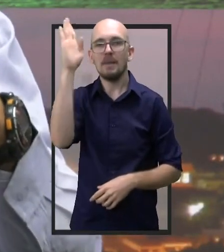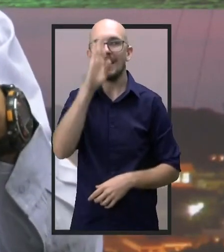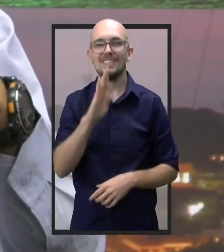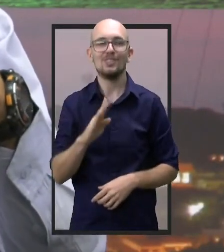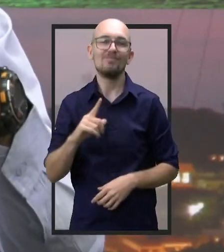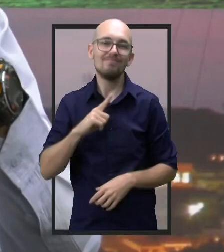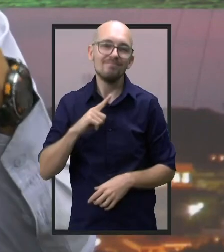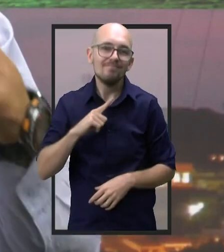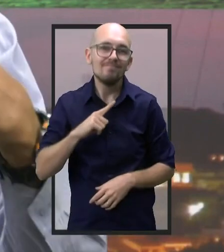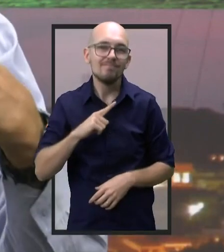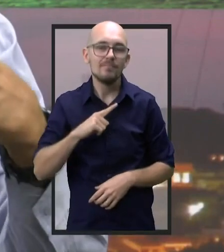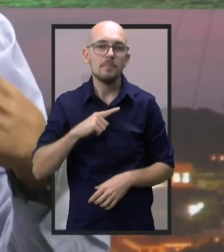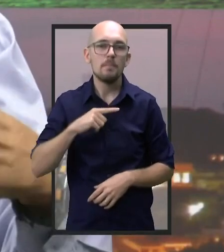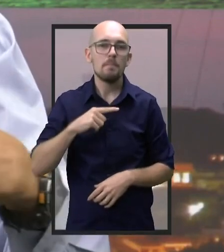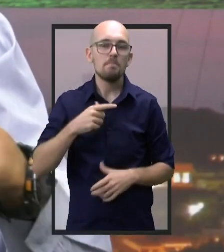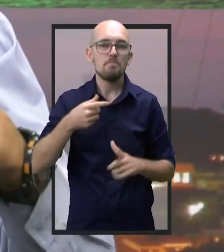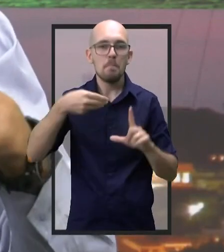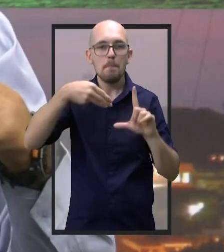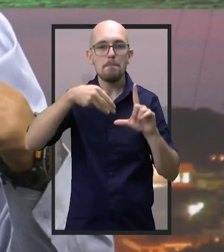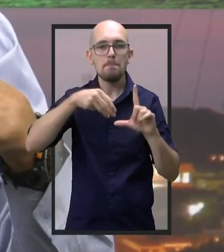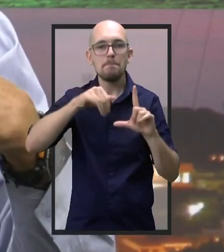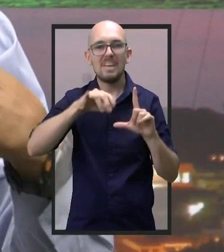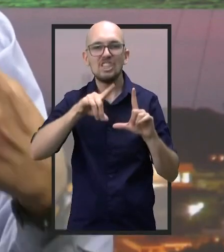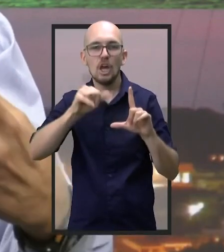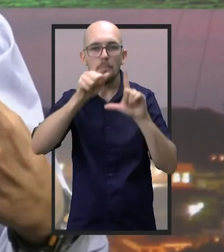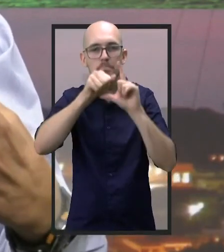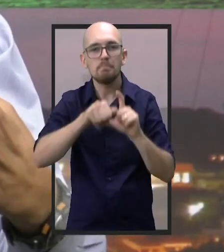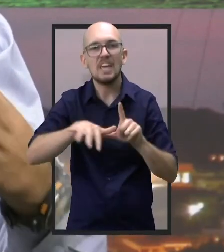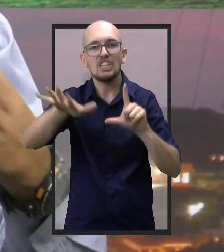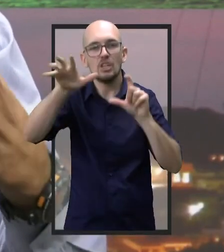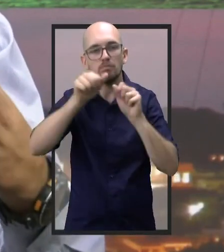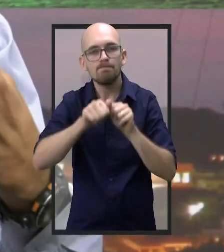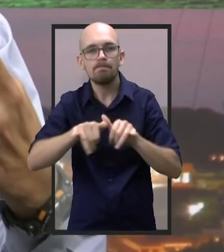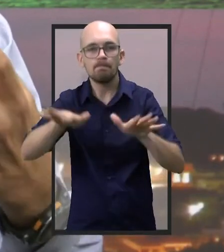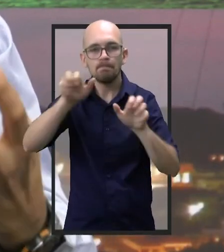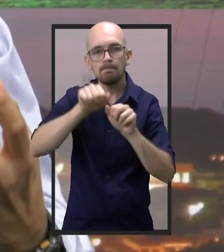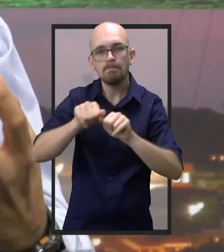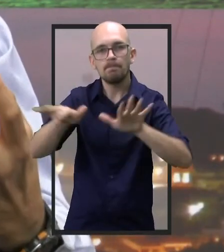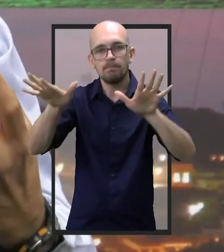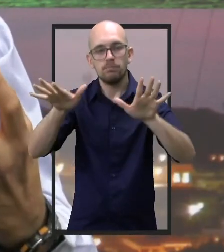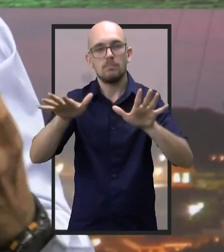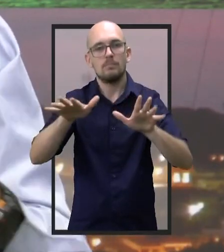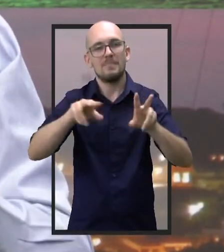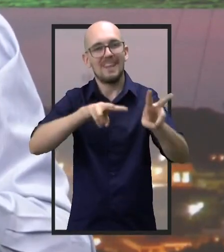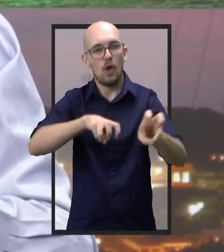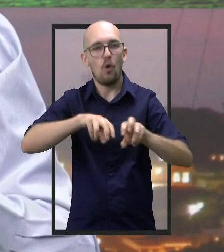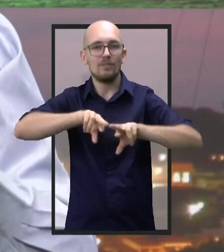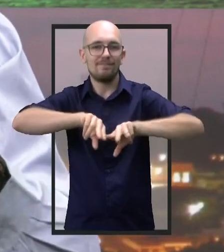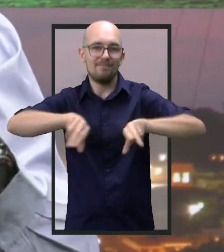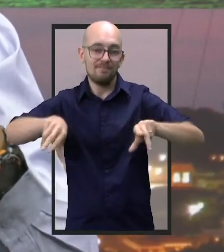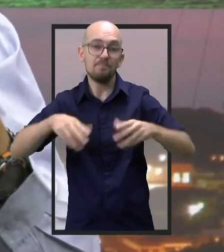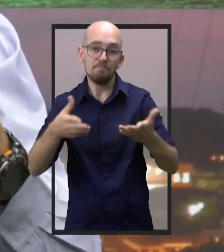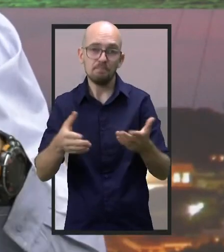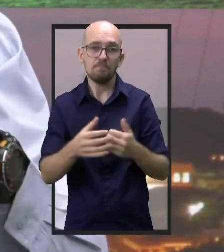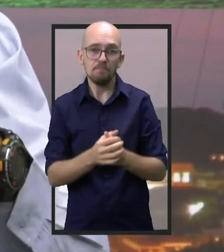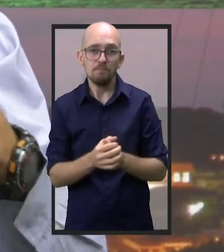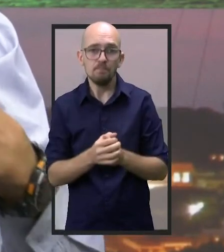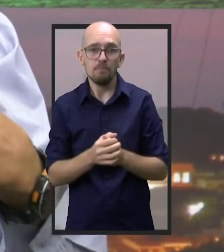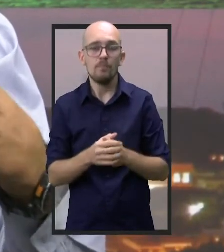mídia, né, de toda ela, traz essa oportunidade que o agronegócio está trazendo. E junto com